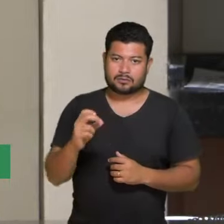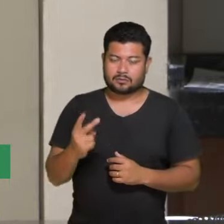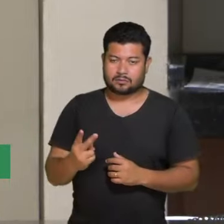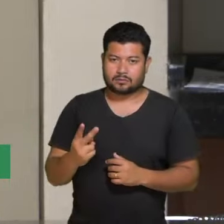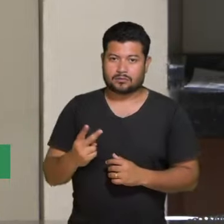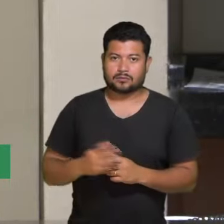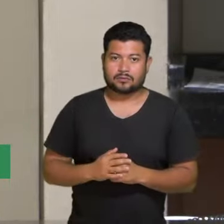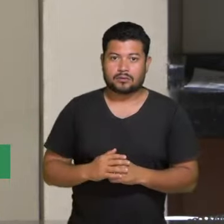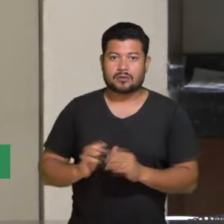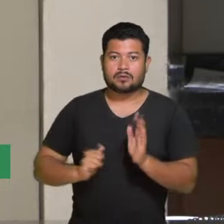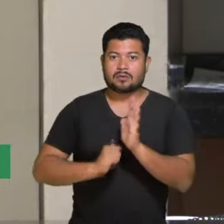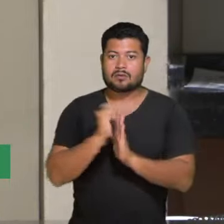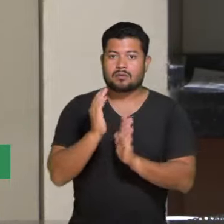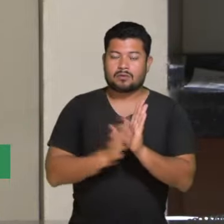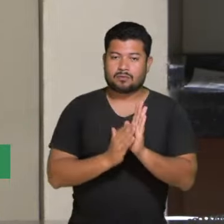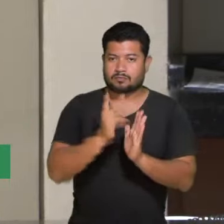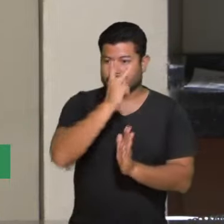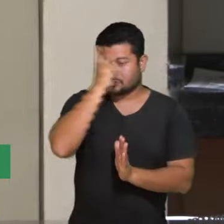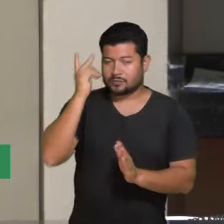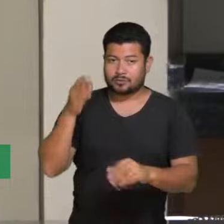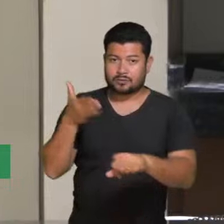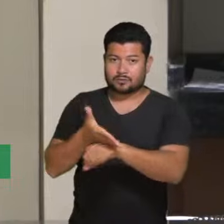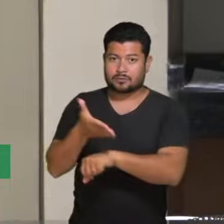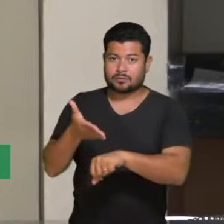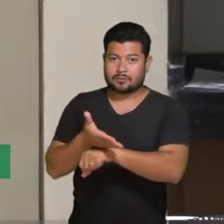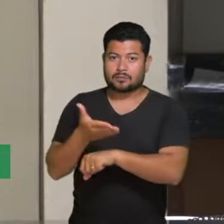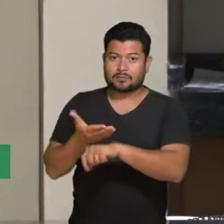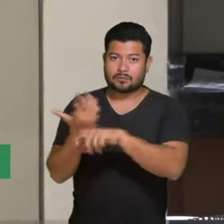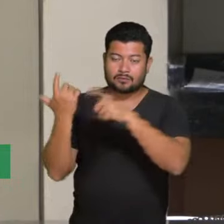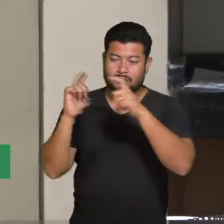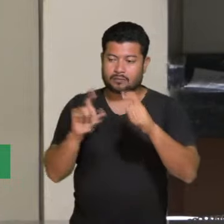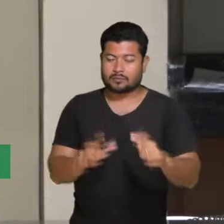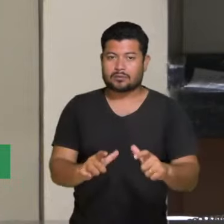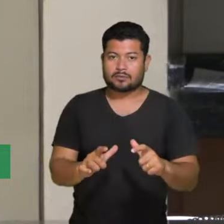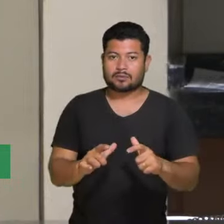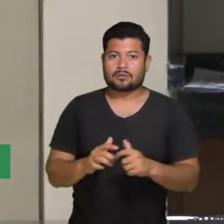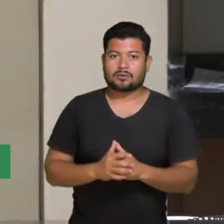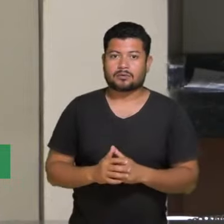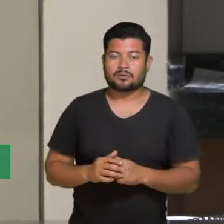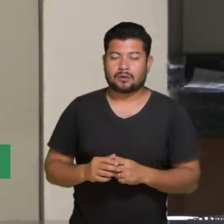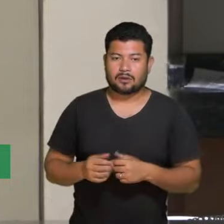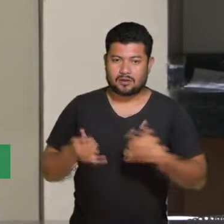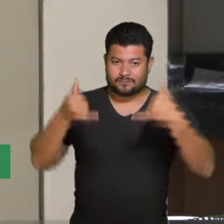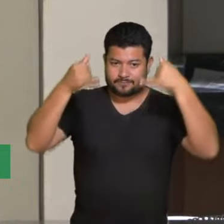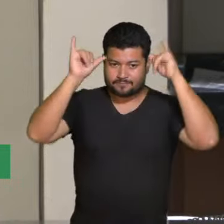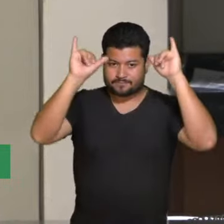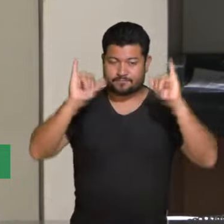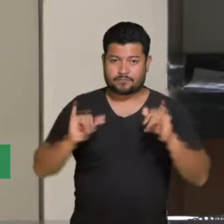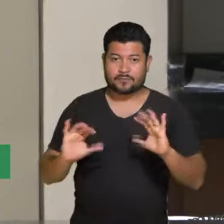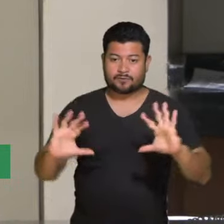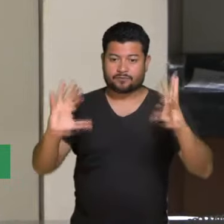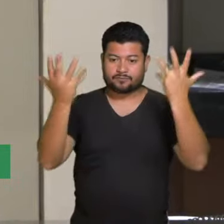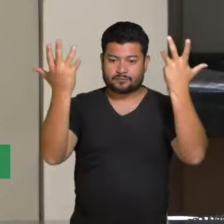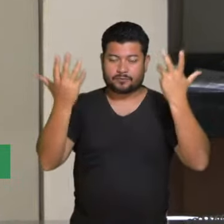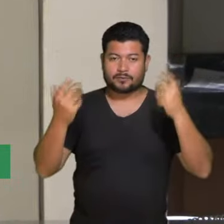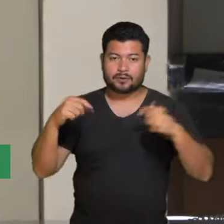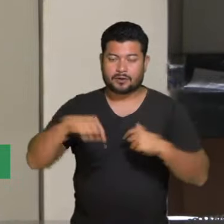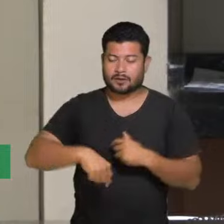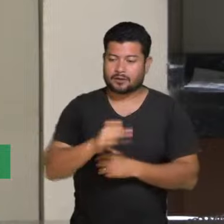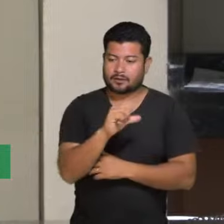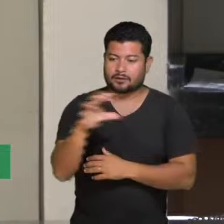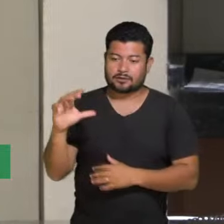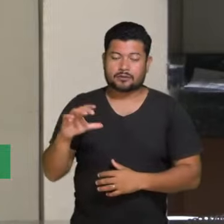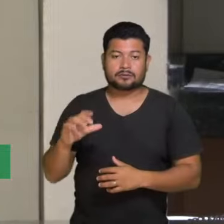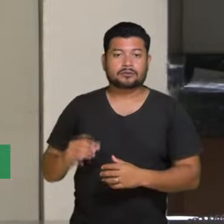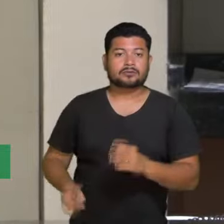para pessoas que participem da tradição açoriana conhecida como Farra do Boi em território catarinense, estabelece outras providências